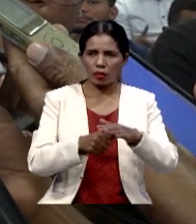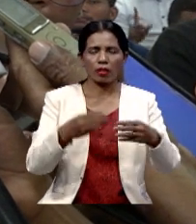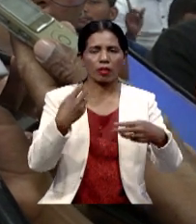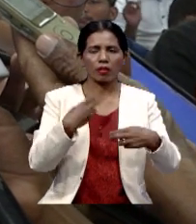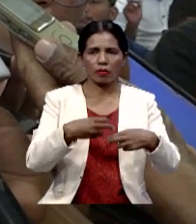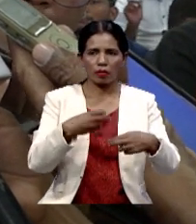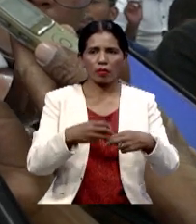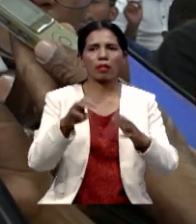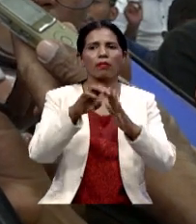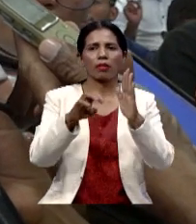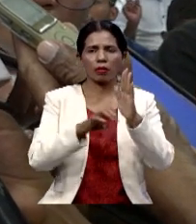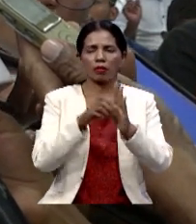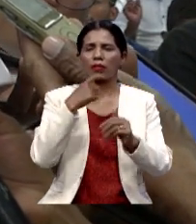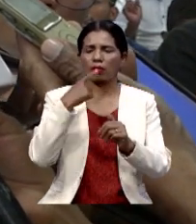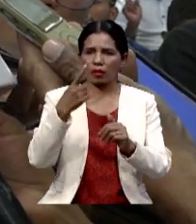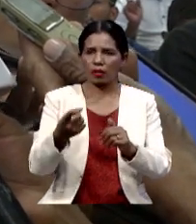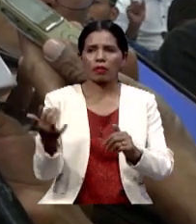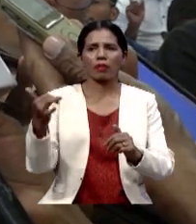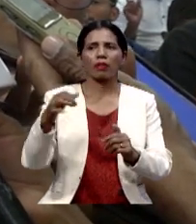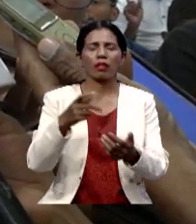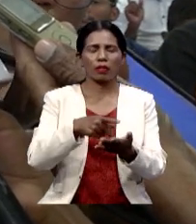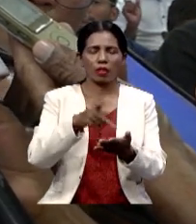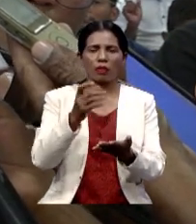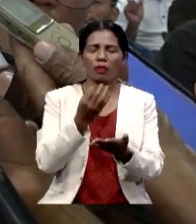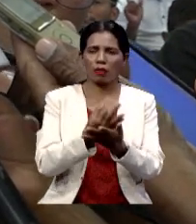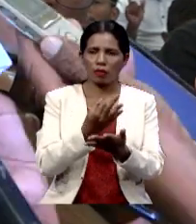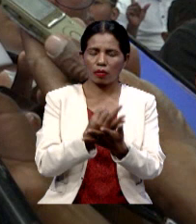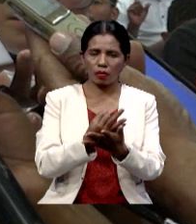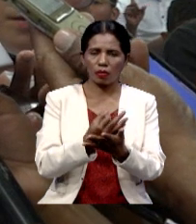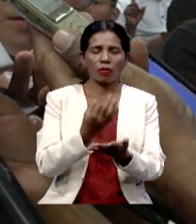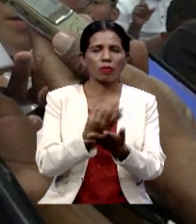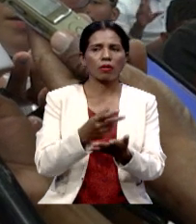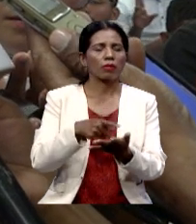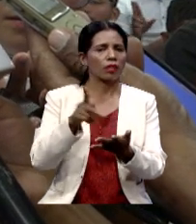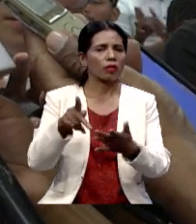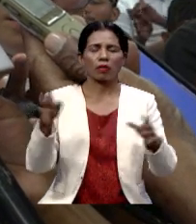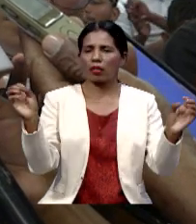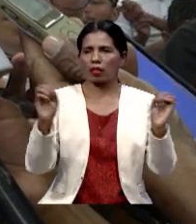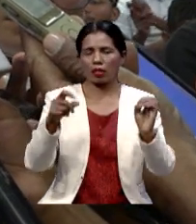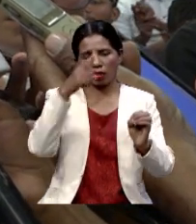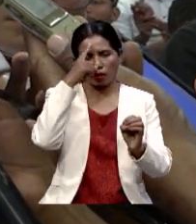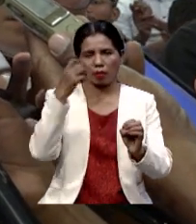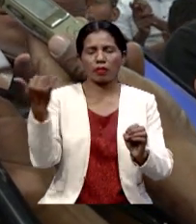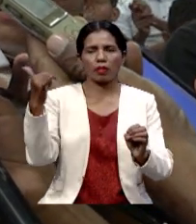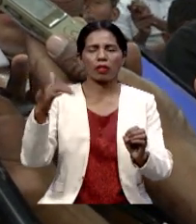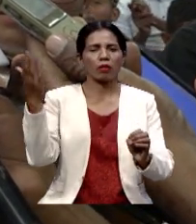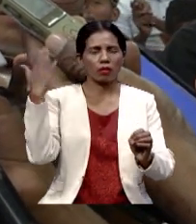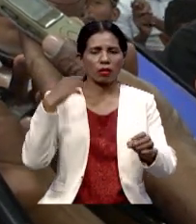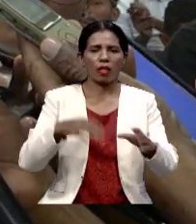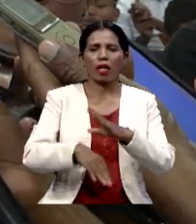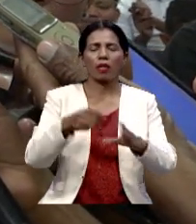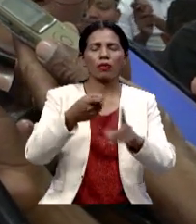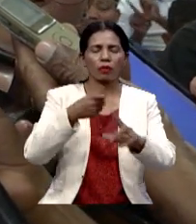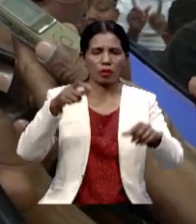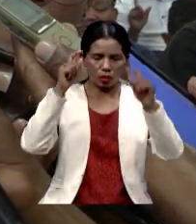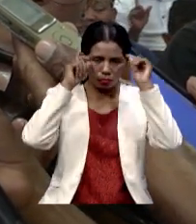cansa hoje, embaixador Hateteona. Pensão basira, compensação basira nene ne laia. Tam basira antes que sai husi Timor ba